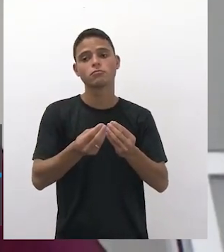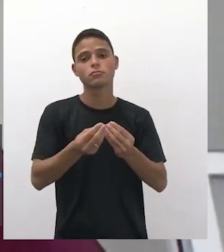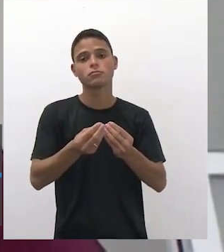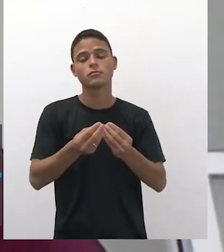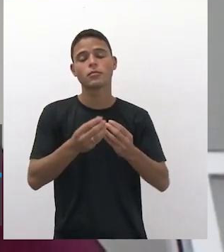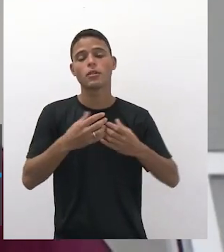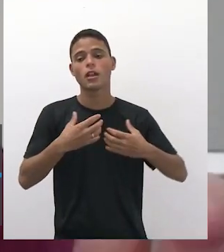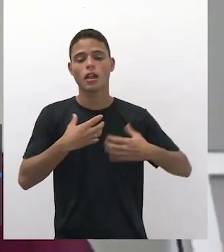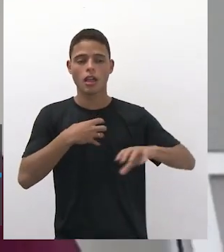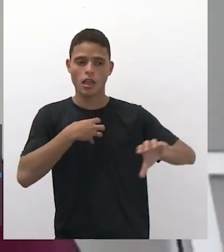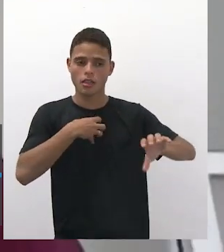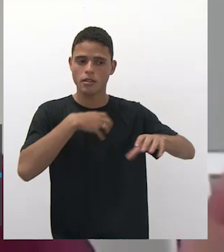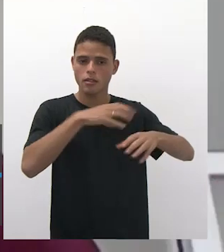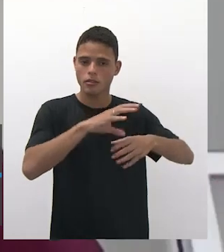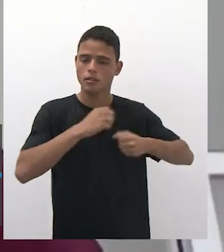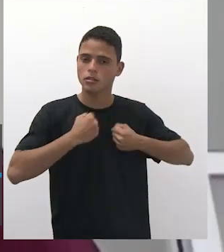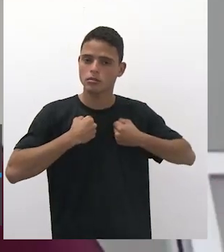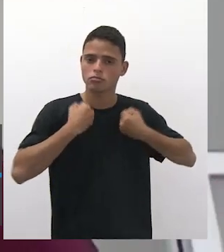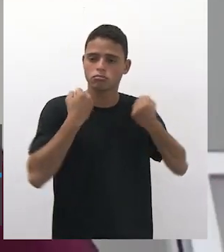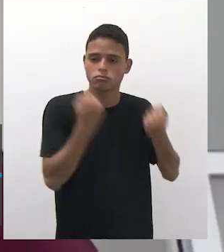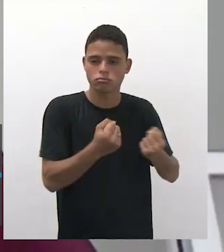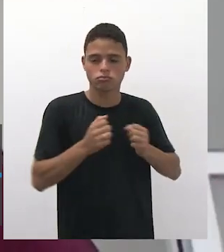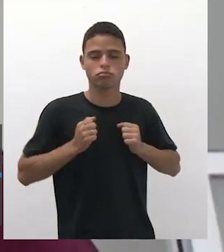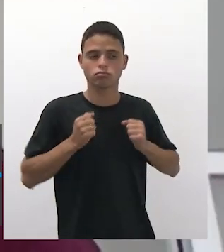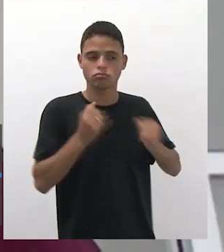colaboração, trabalhando junto